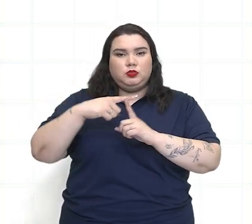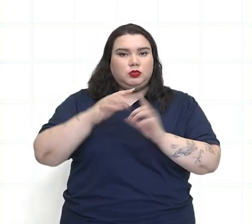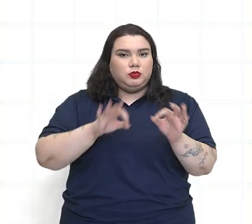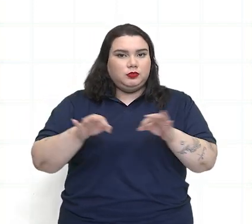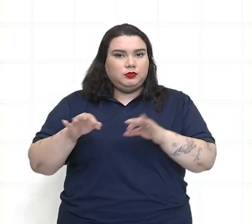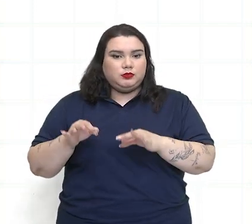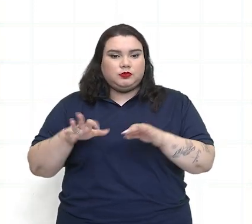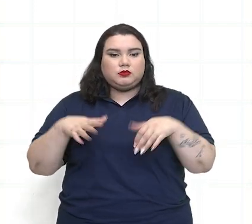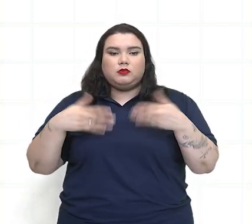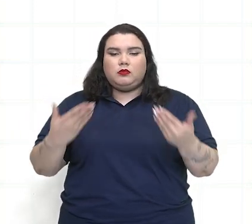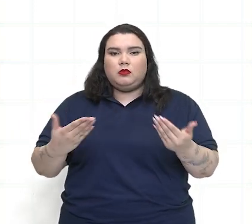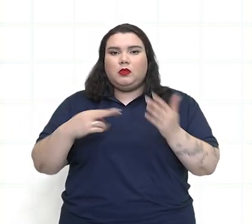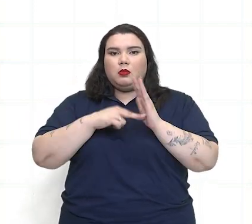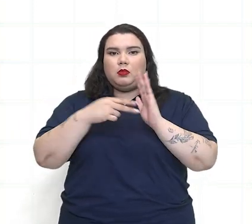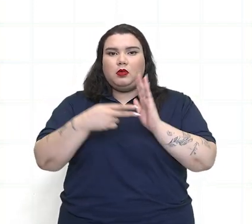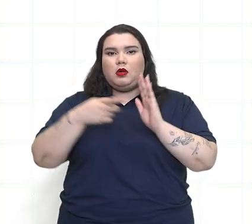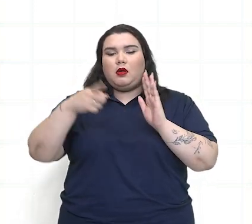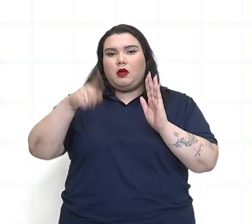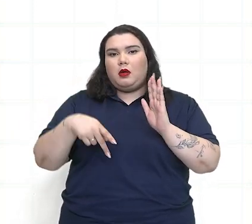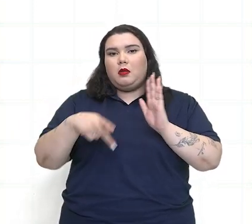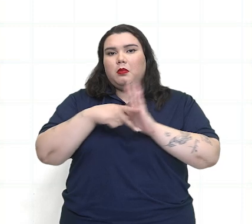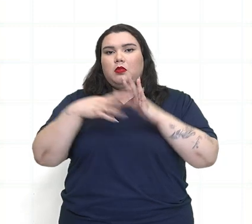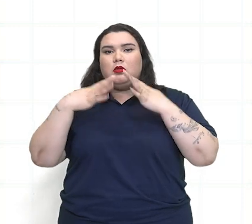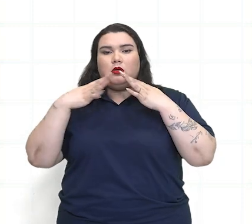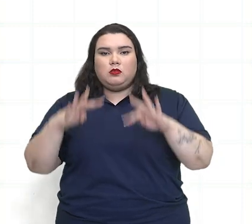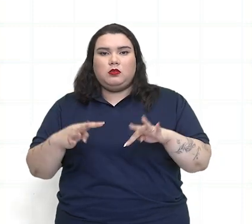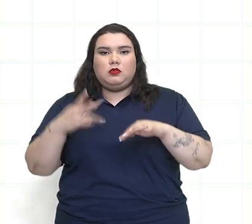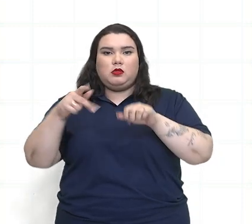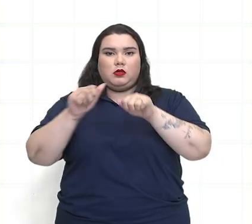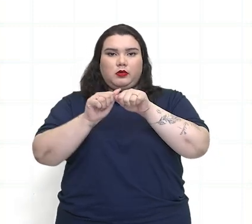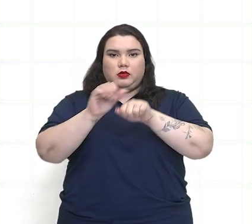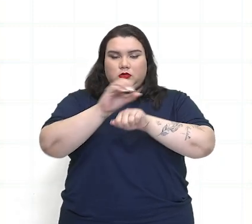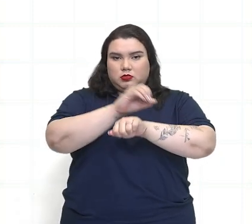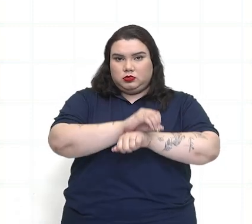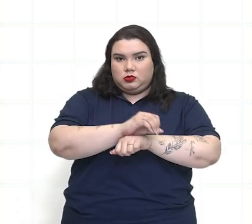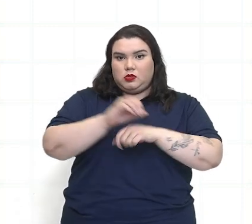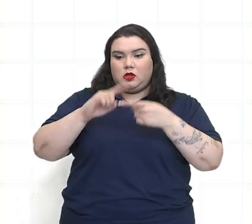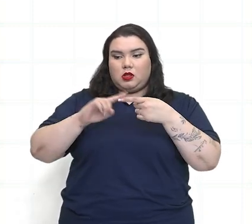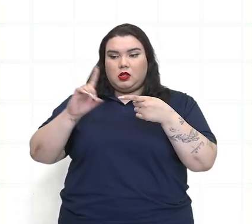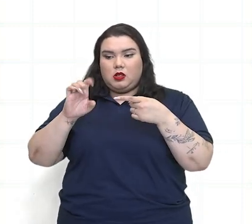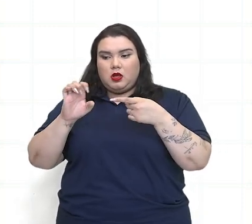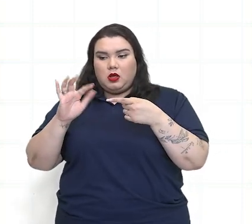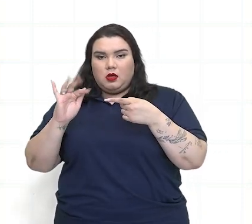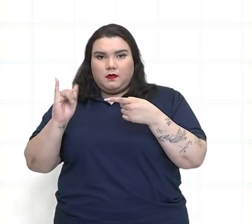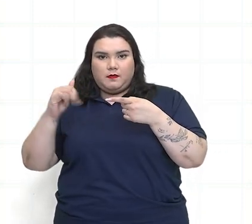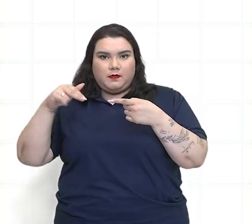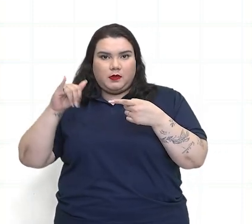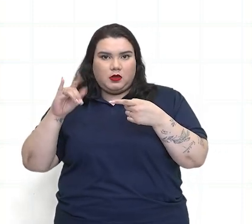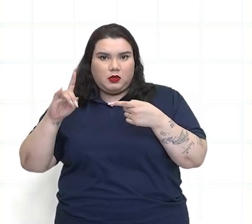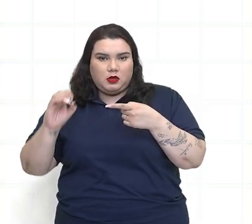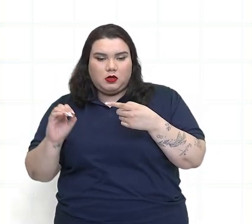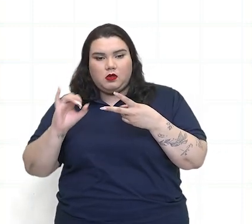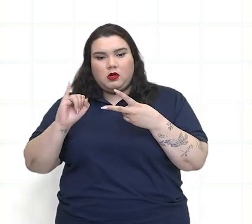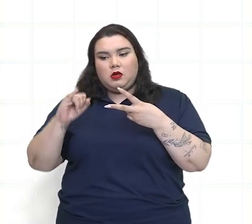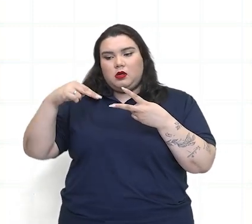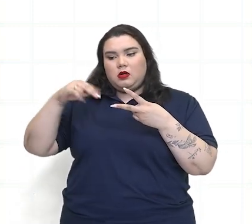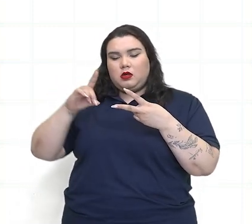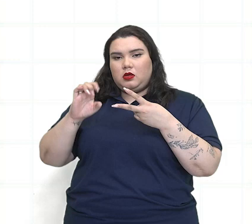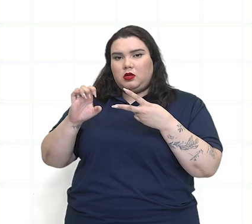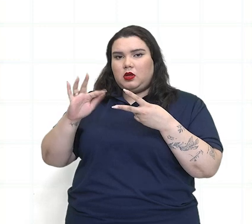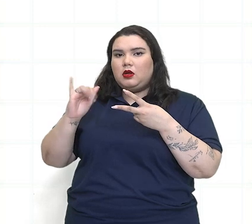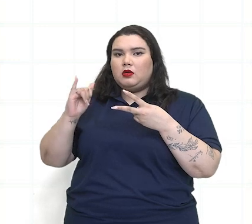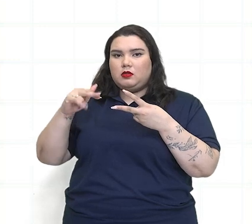então, exatamente da natureza dos artigos, do definido e do indefinido. É definido porque